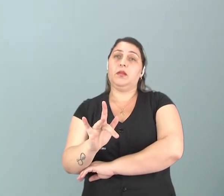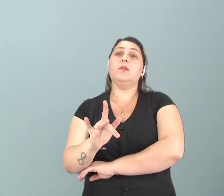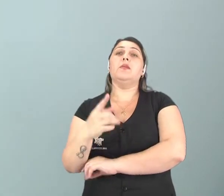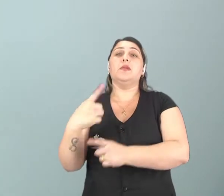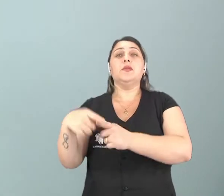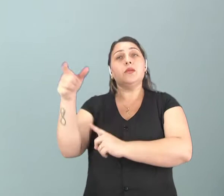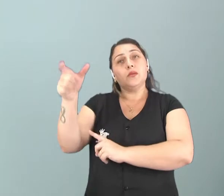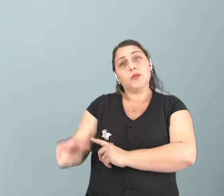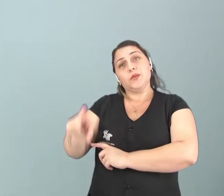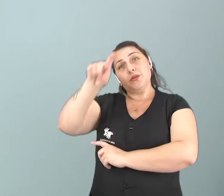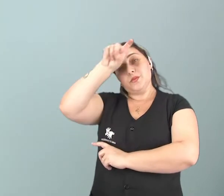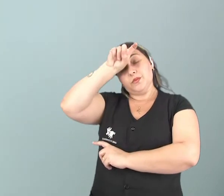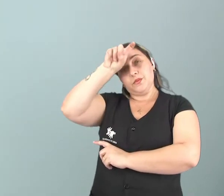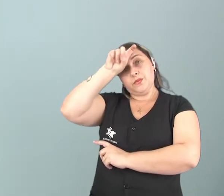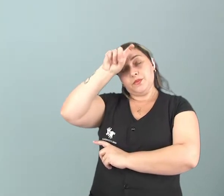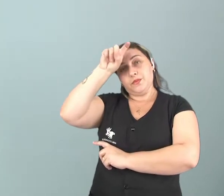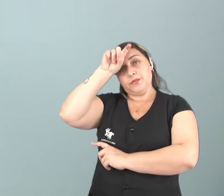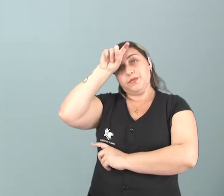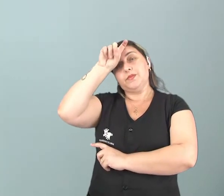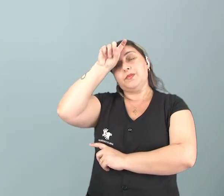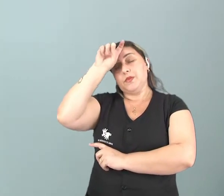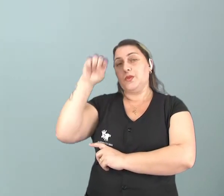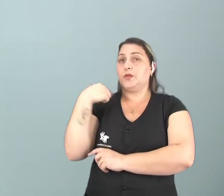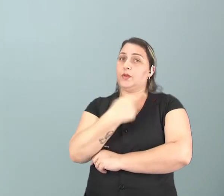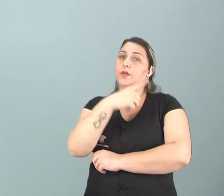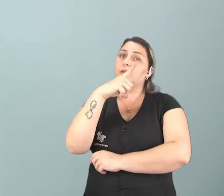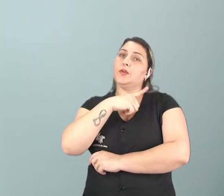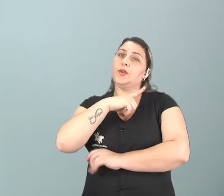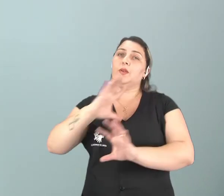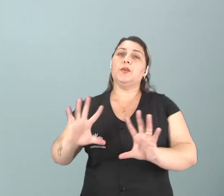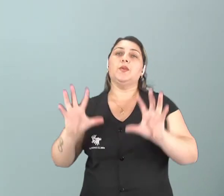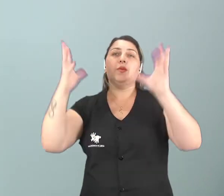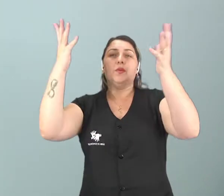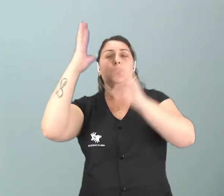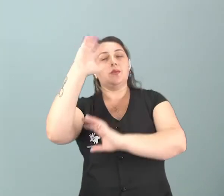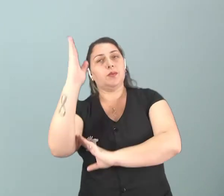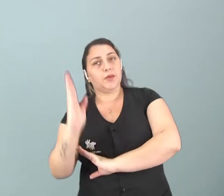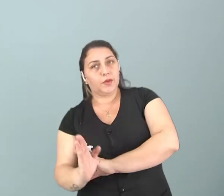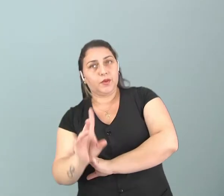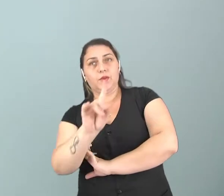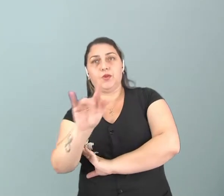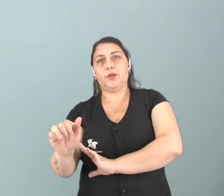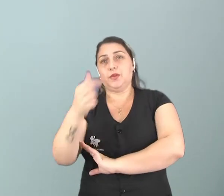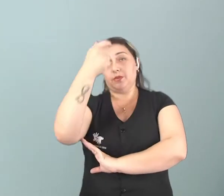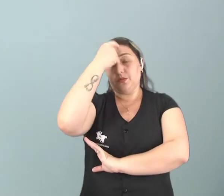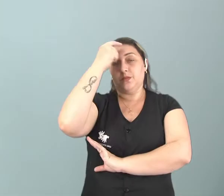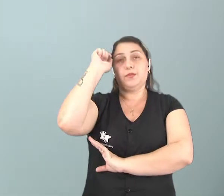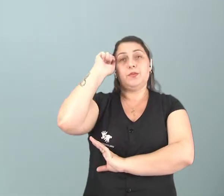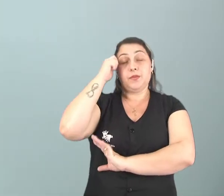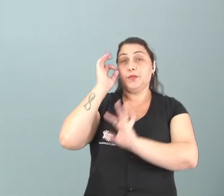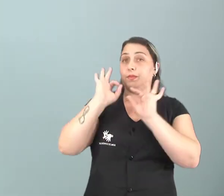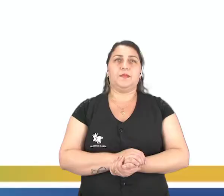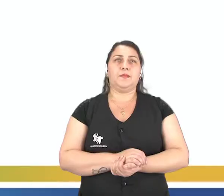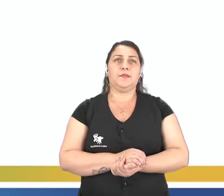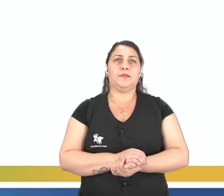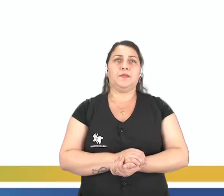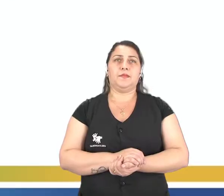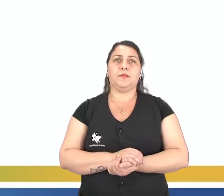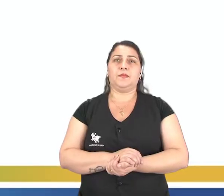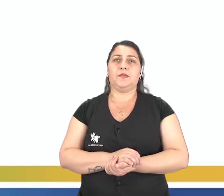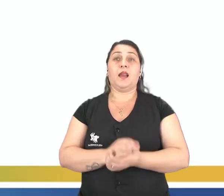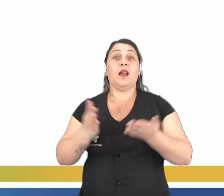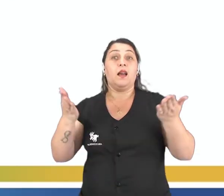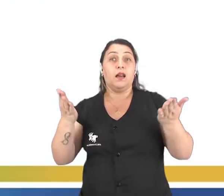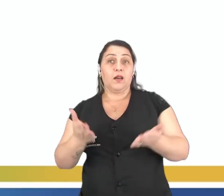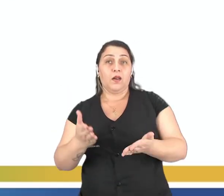sujeito, esse senhor, Zumbi de Palmares, que a gente tem o dia comemorado no Brasil, que é o Dia da Consciência Negra, certo?